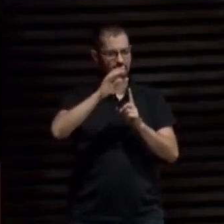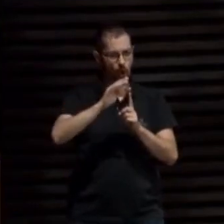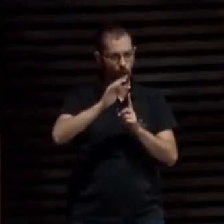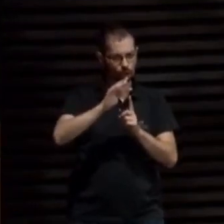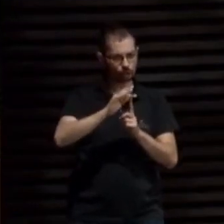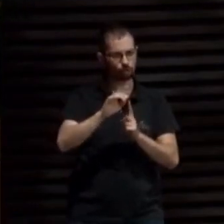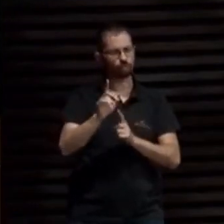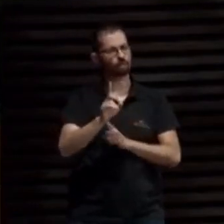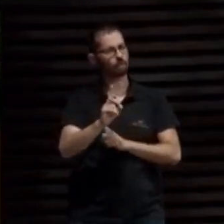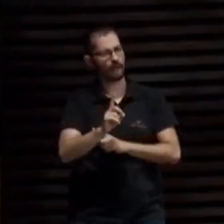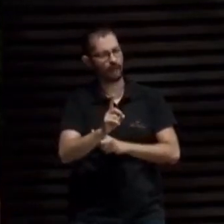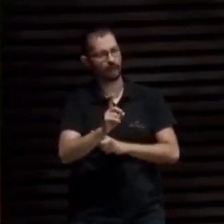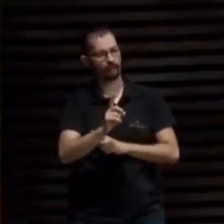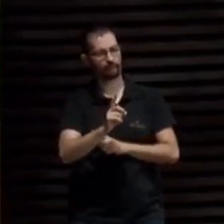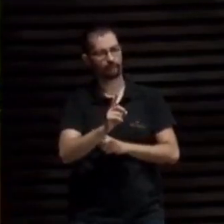não é pelos